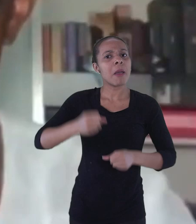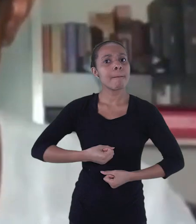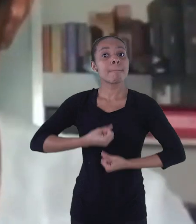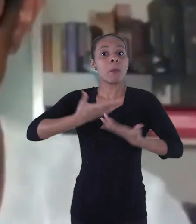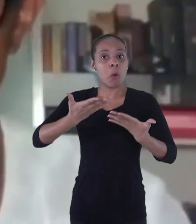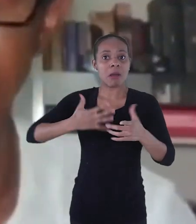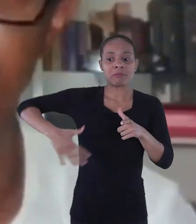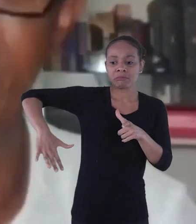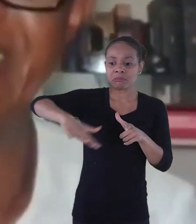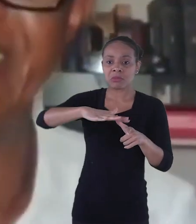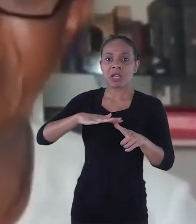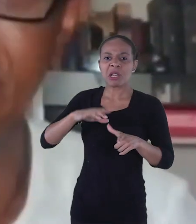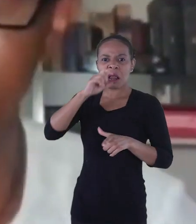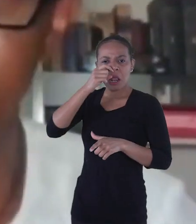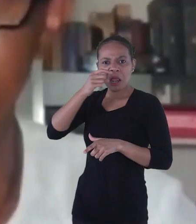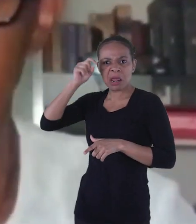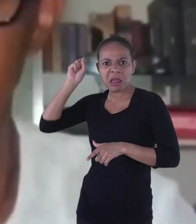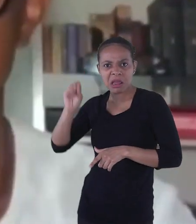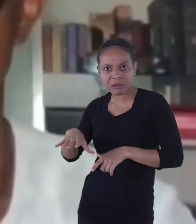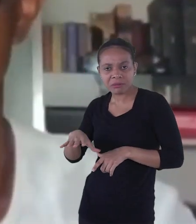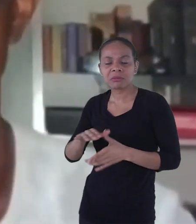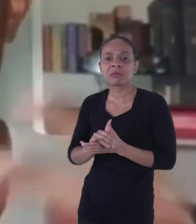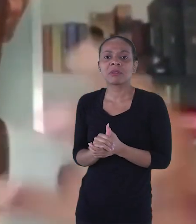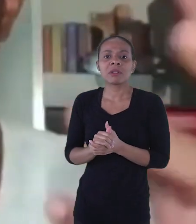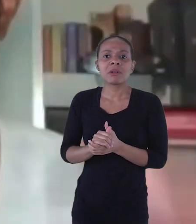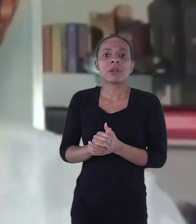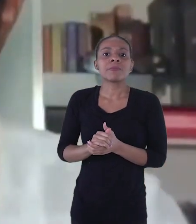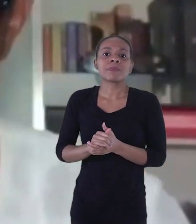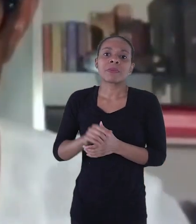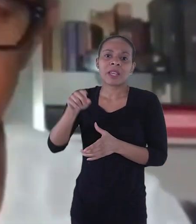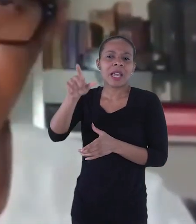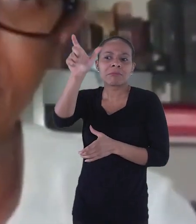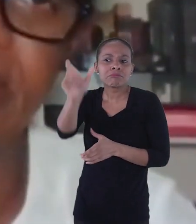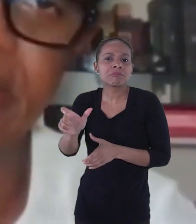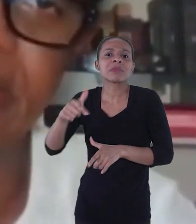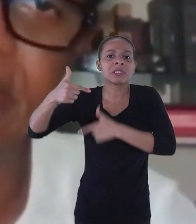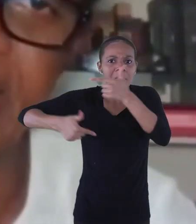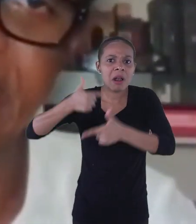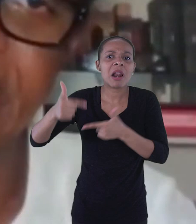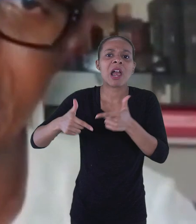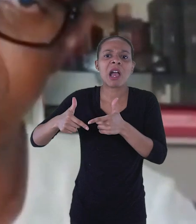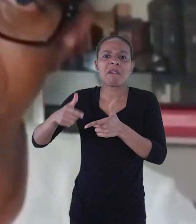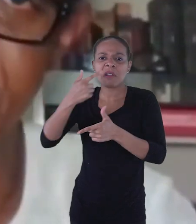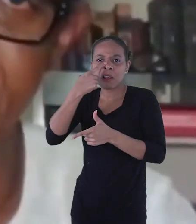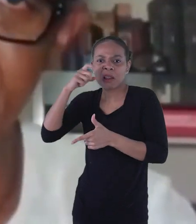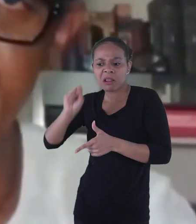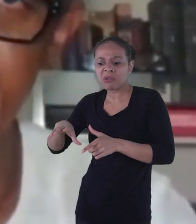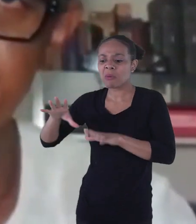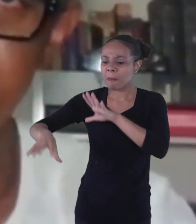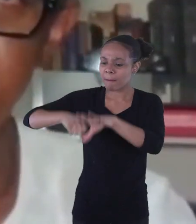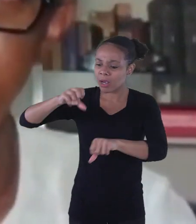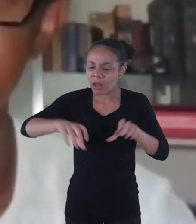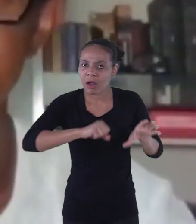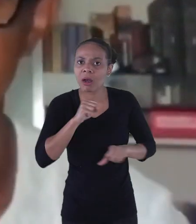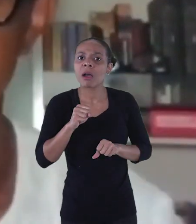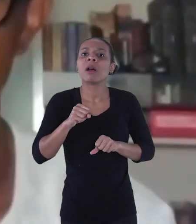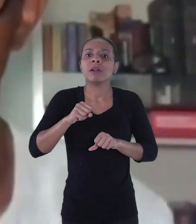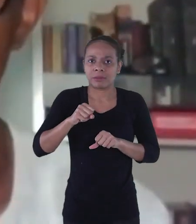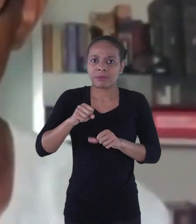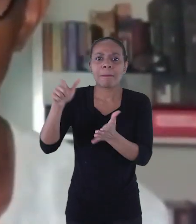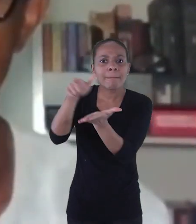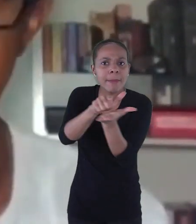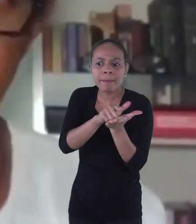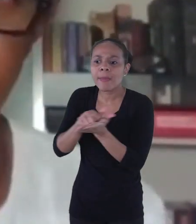a escritora do resíduo, né? Ou seja, né? Do chorume da literatura brasileira